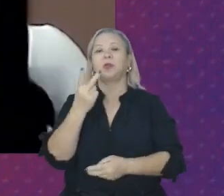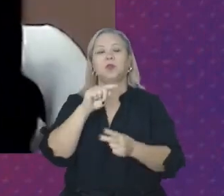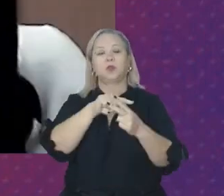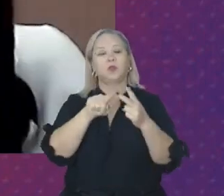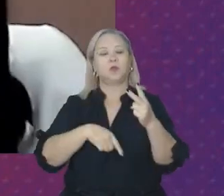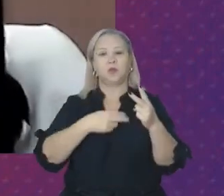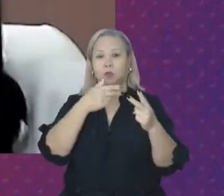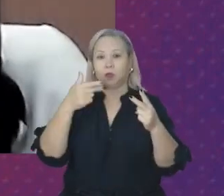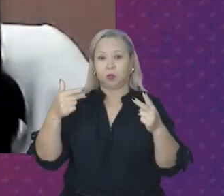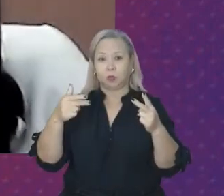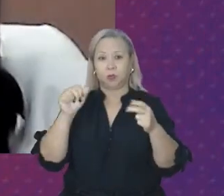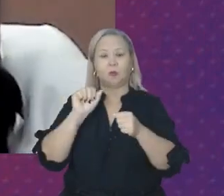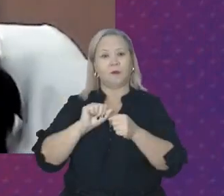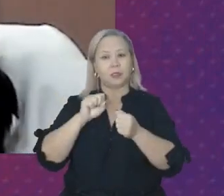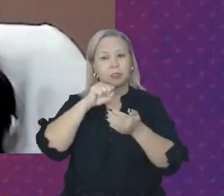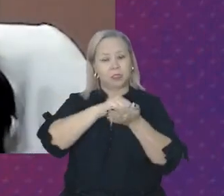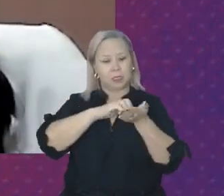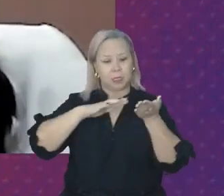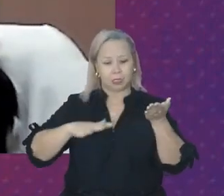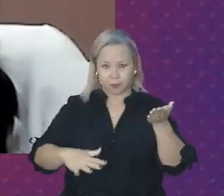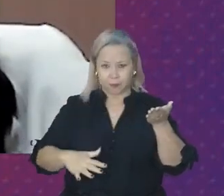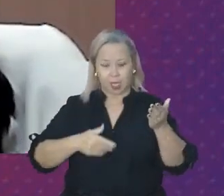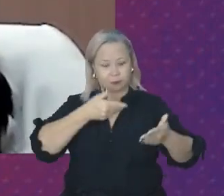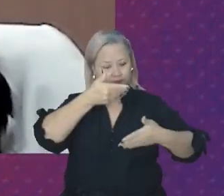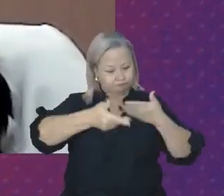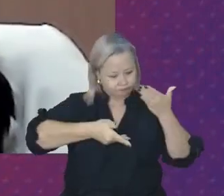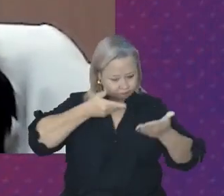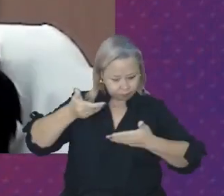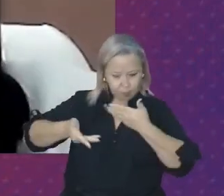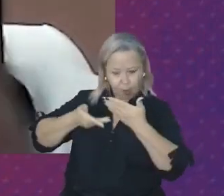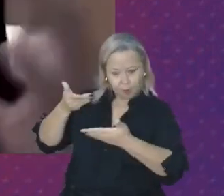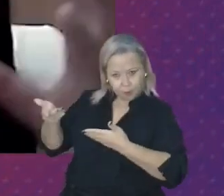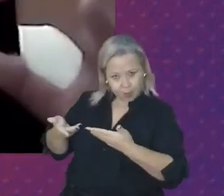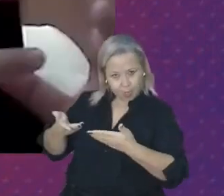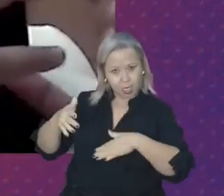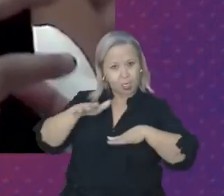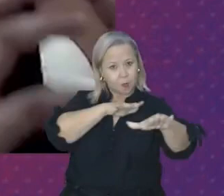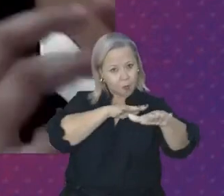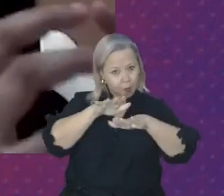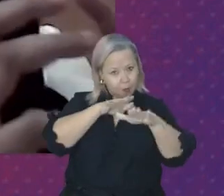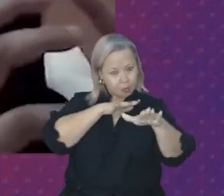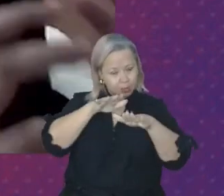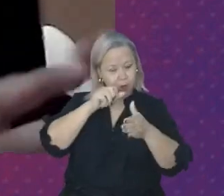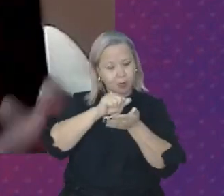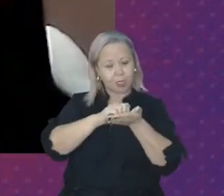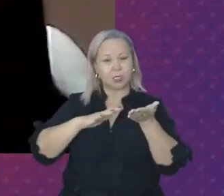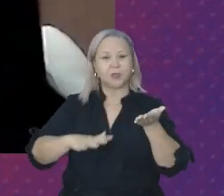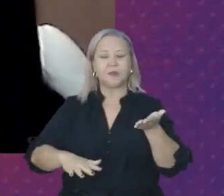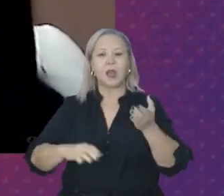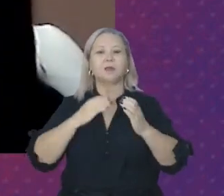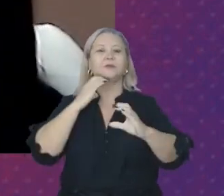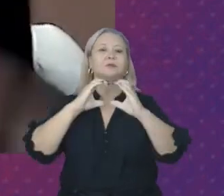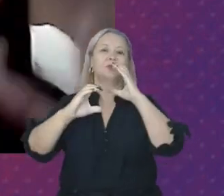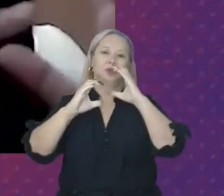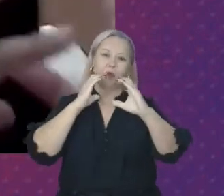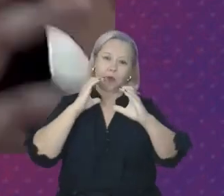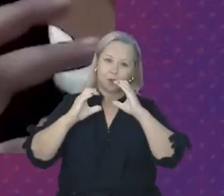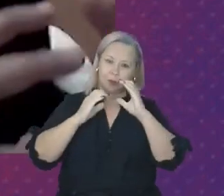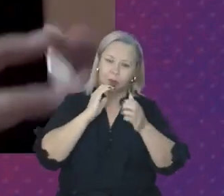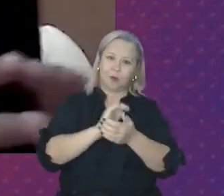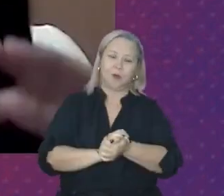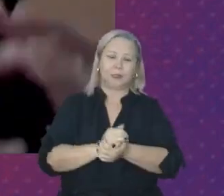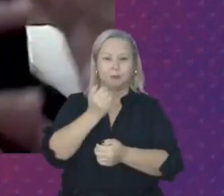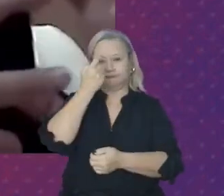você fazer: atividades de envolvimento, de mobilização e atividades de comunicação das